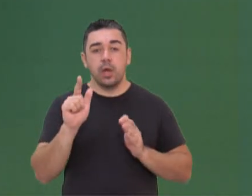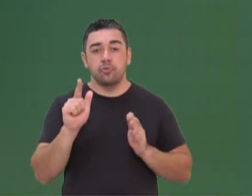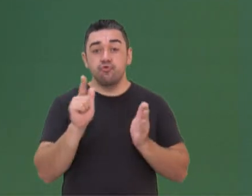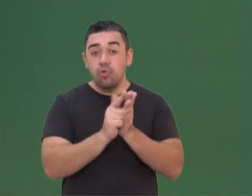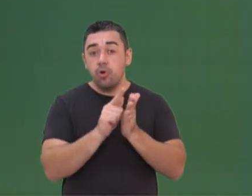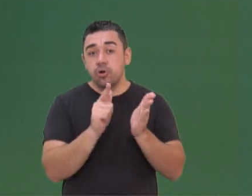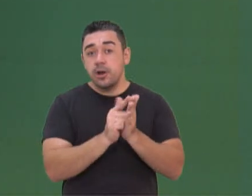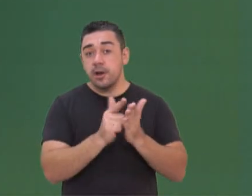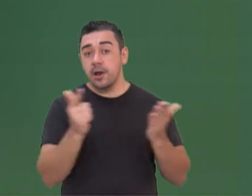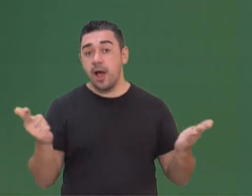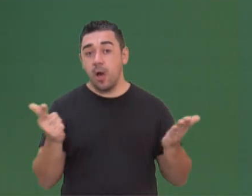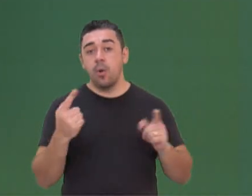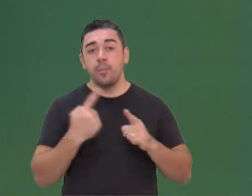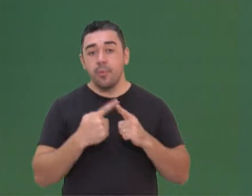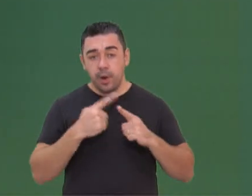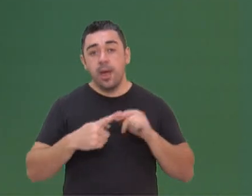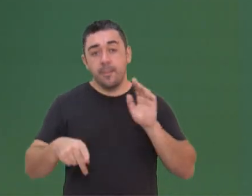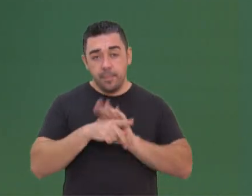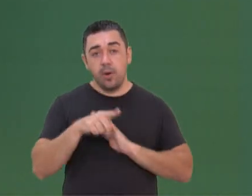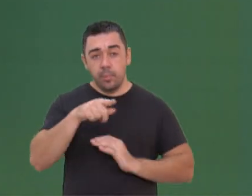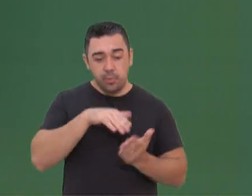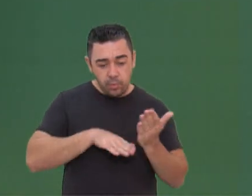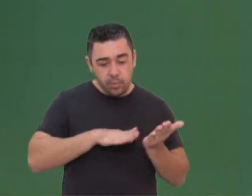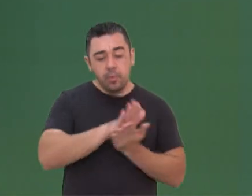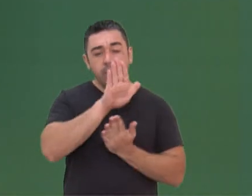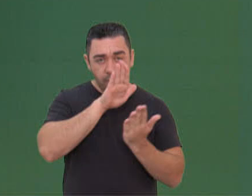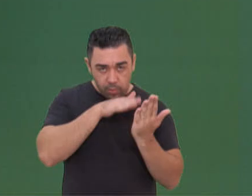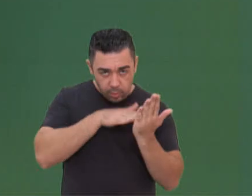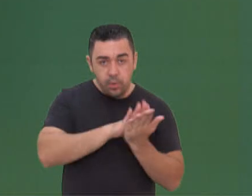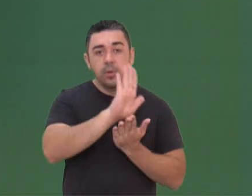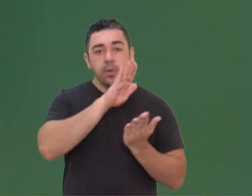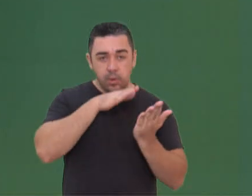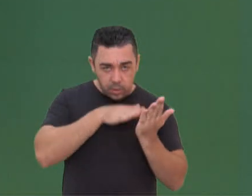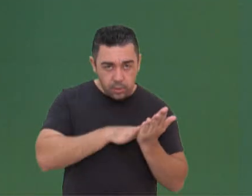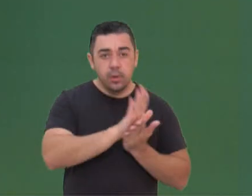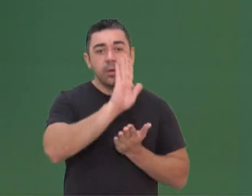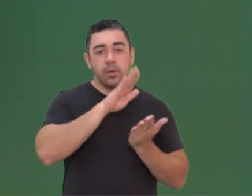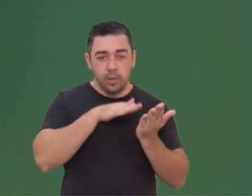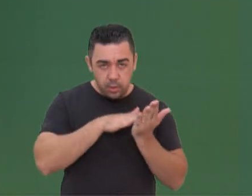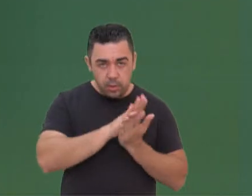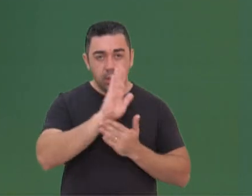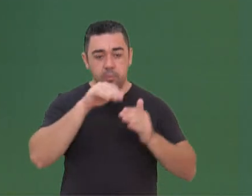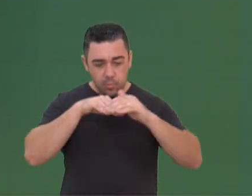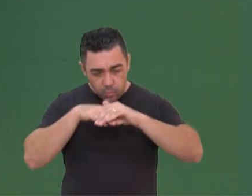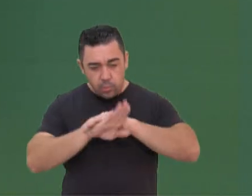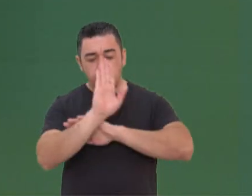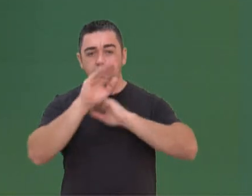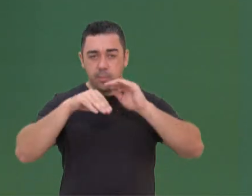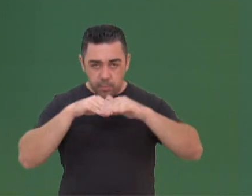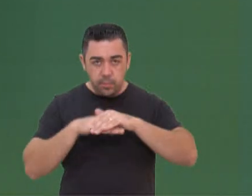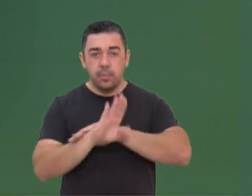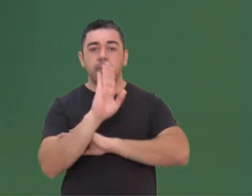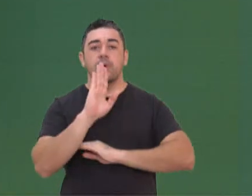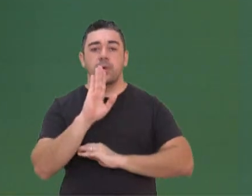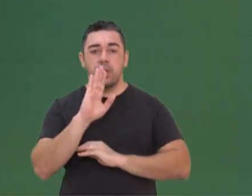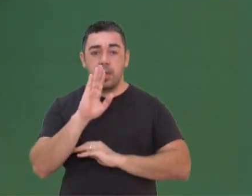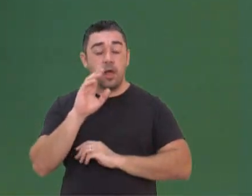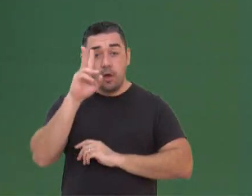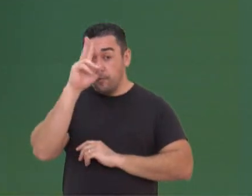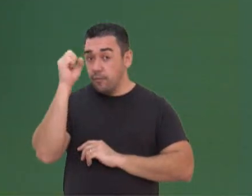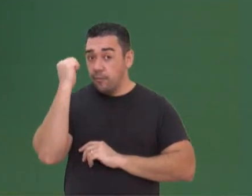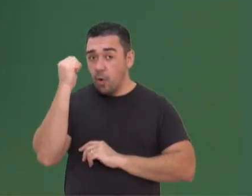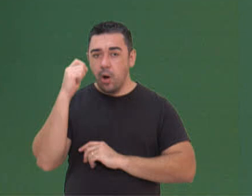imprensa, dessa prensa móvel mesmo aí. Os jornais, então, a partir do século XVIII, ganharam muita força, principalmente na